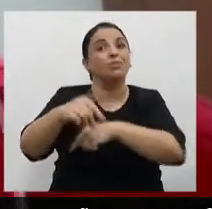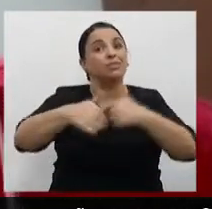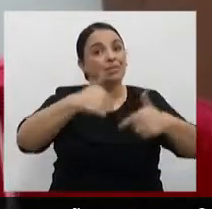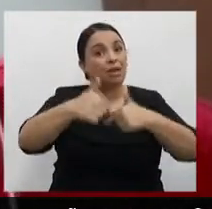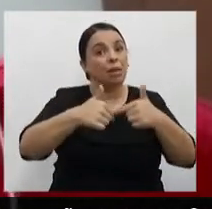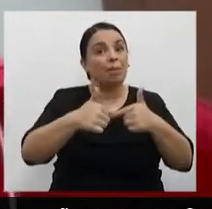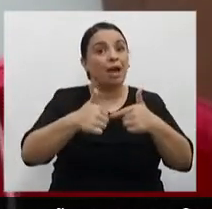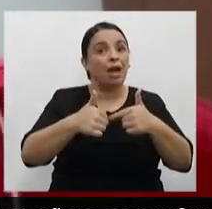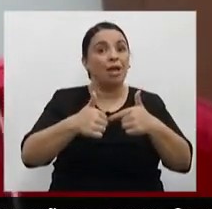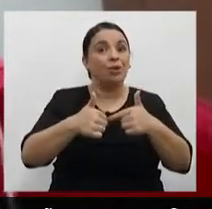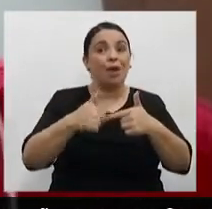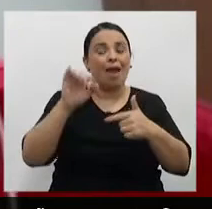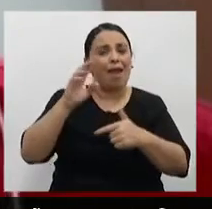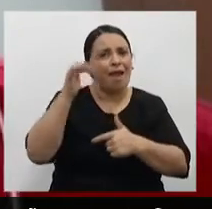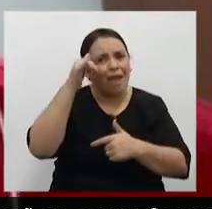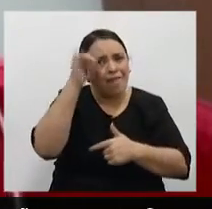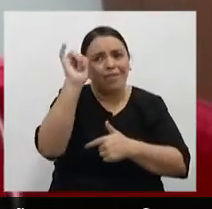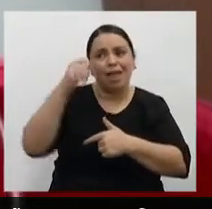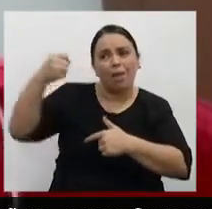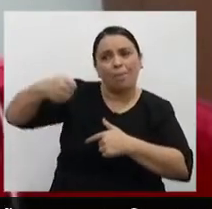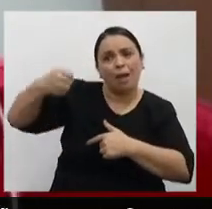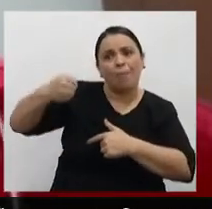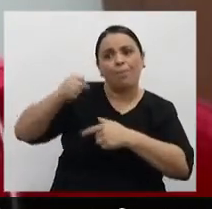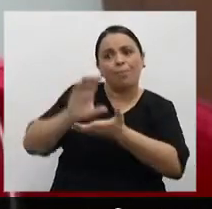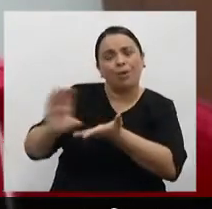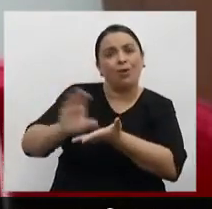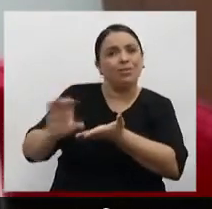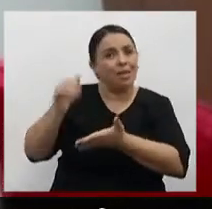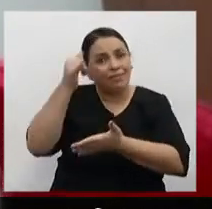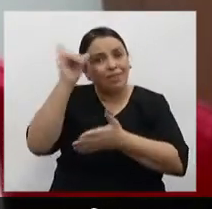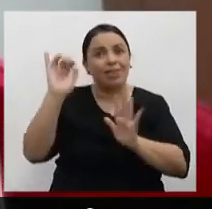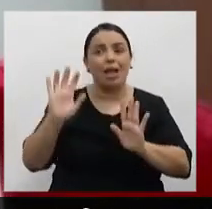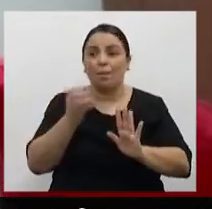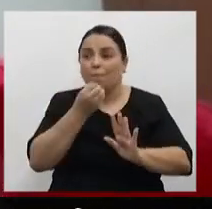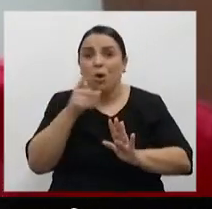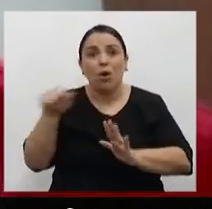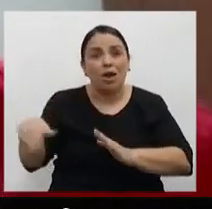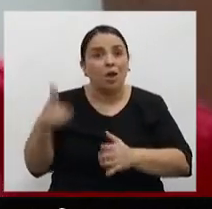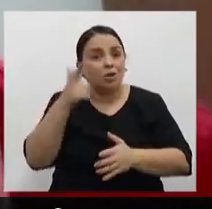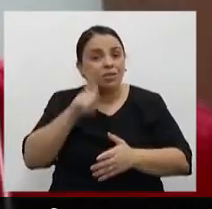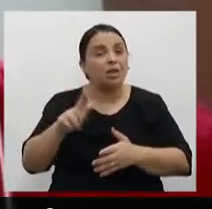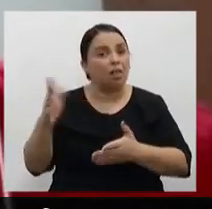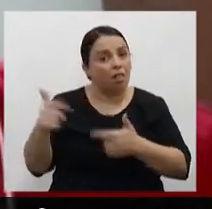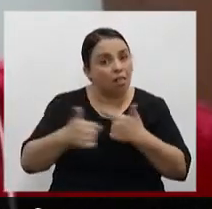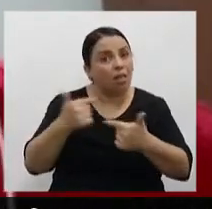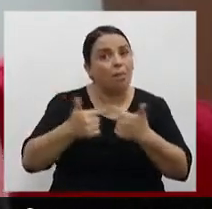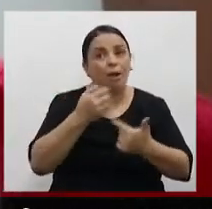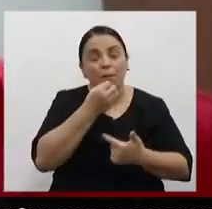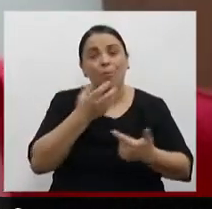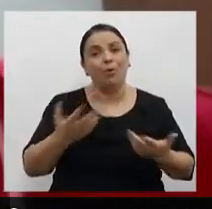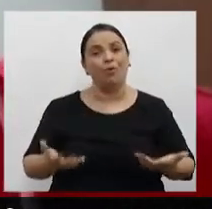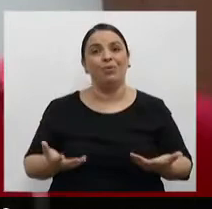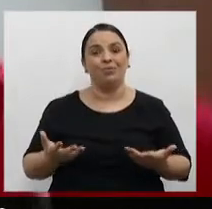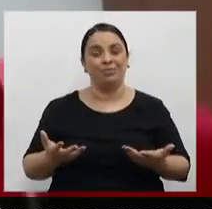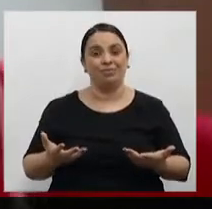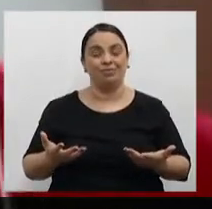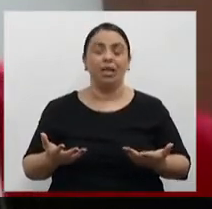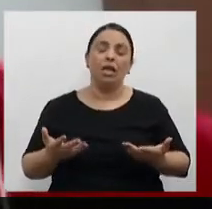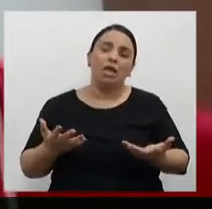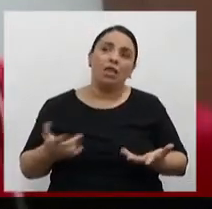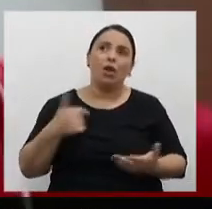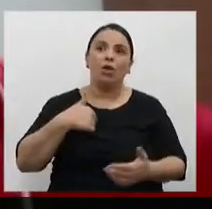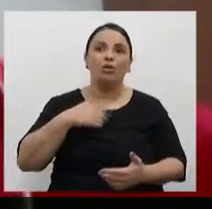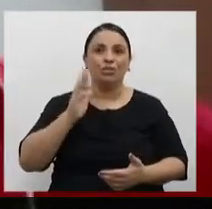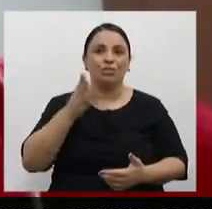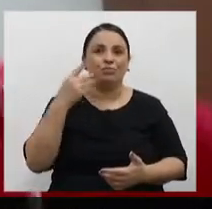muito complicada. Eu também coloco algumas questões que, mesmo não tendo estudos, a gente por experiência sabe. Eu